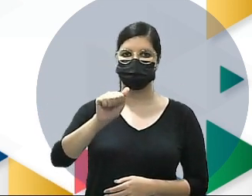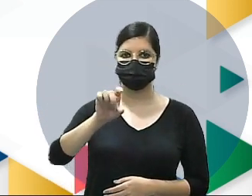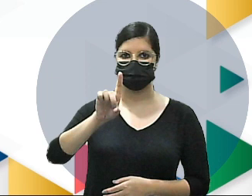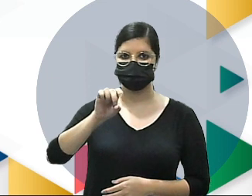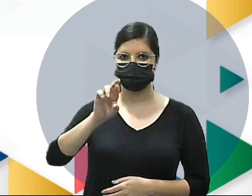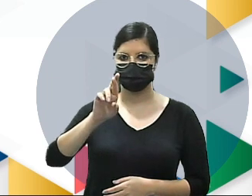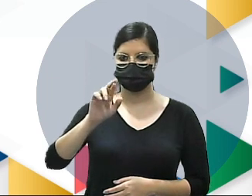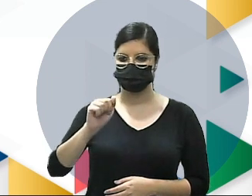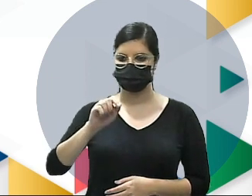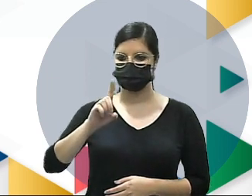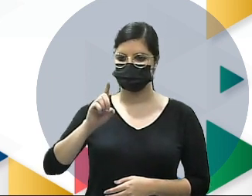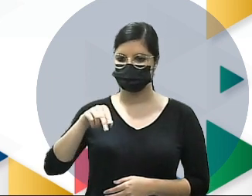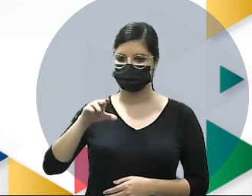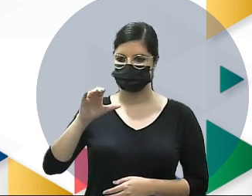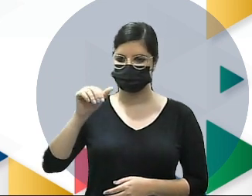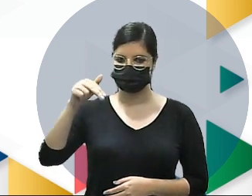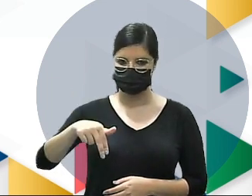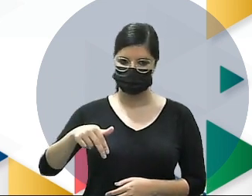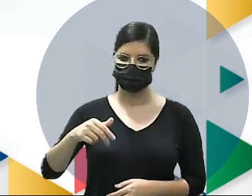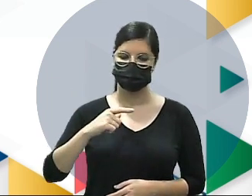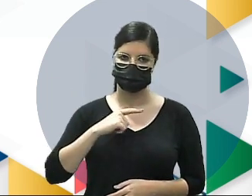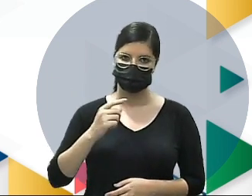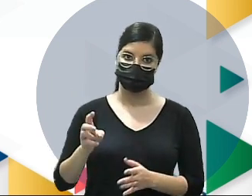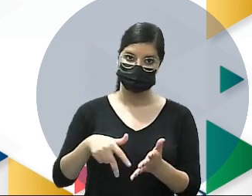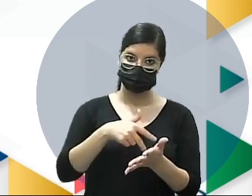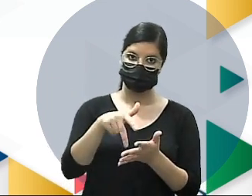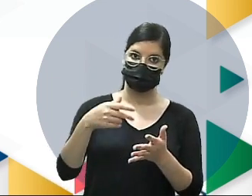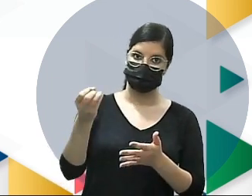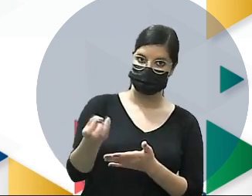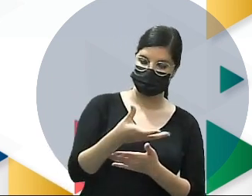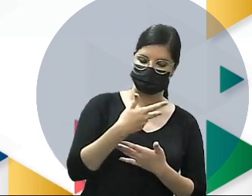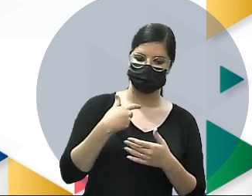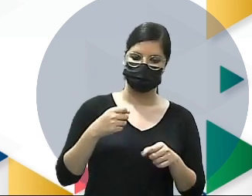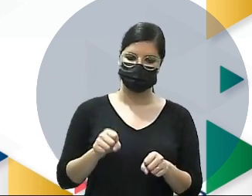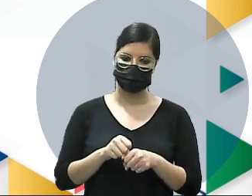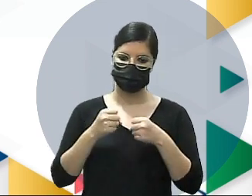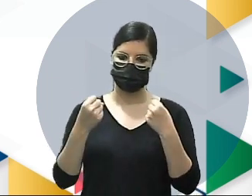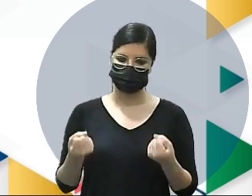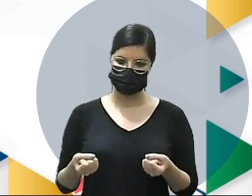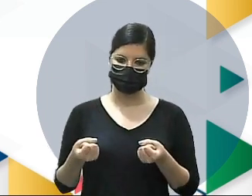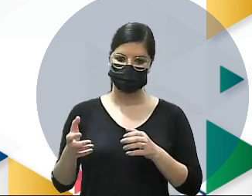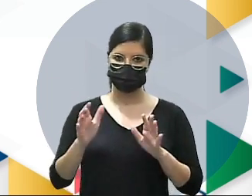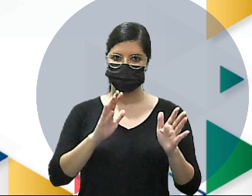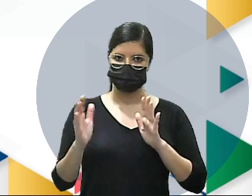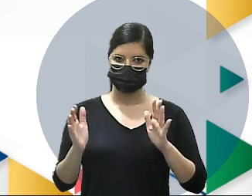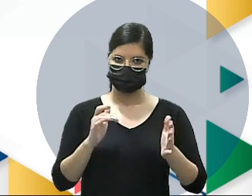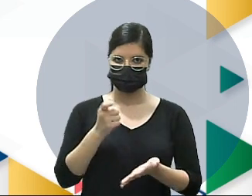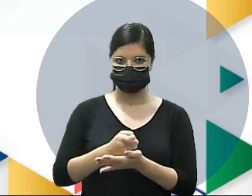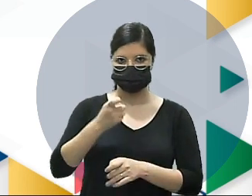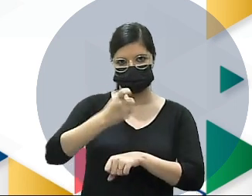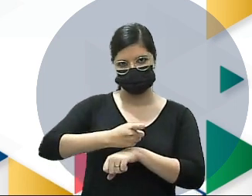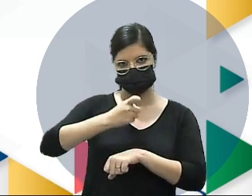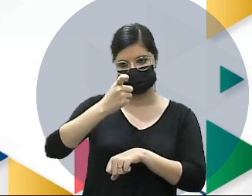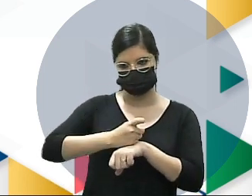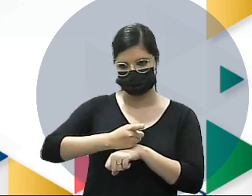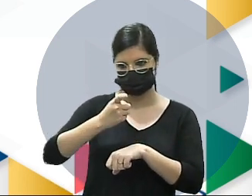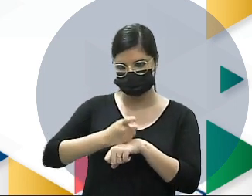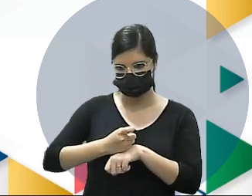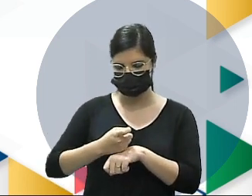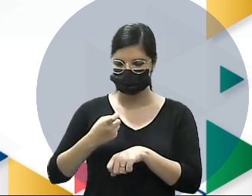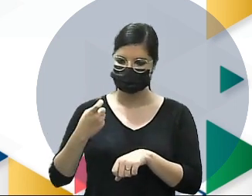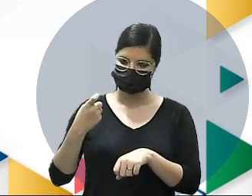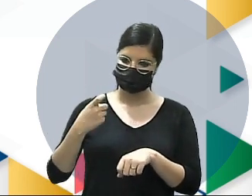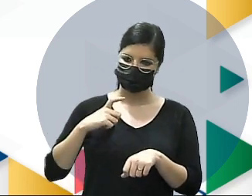que veio com essa essa Perspectiva da dança moderna para quebrar um pouco esse cenário de rigidez do Balé né esses